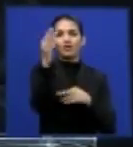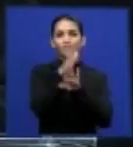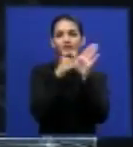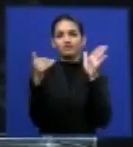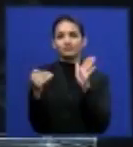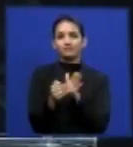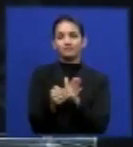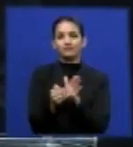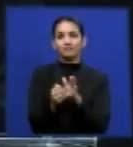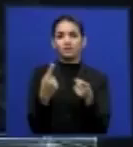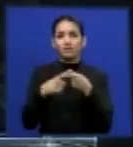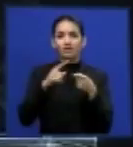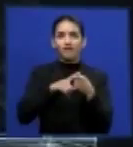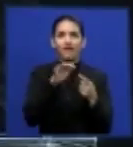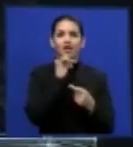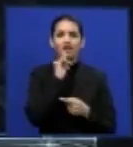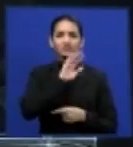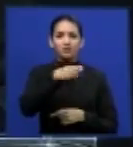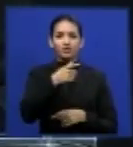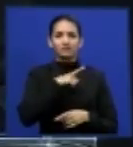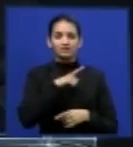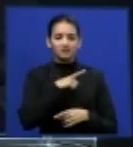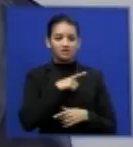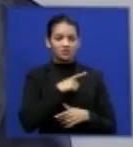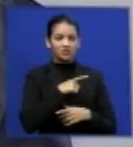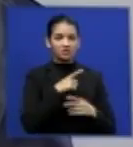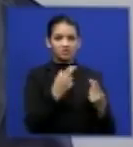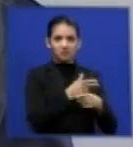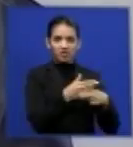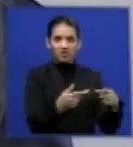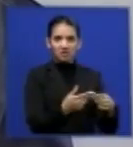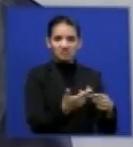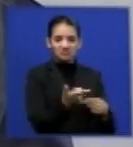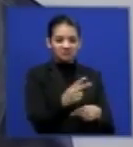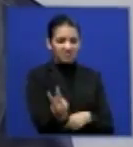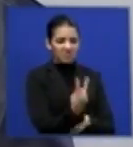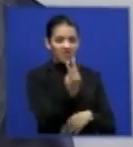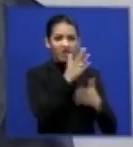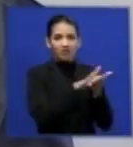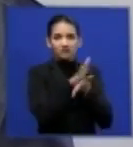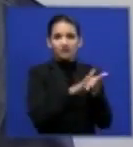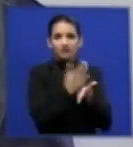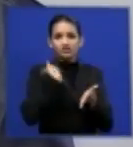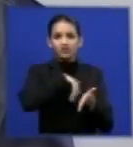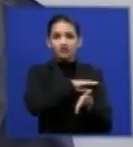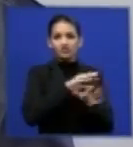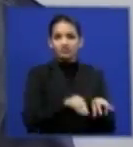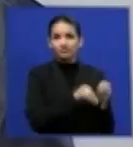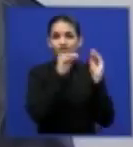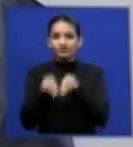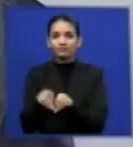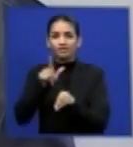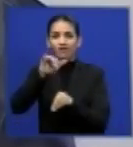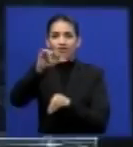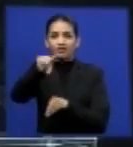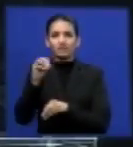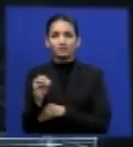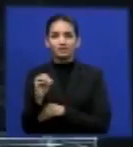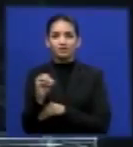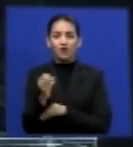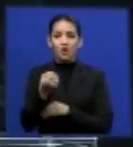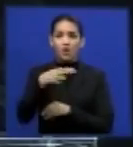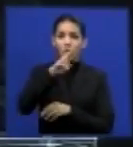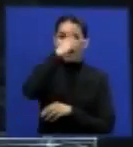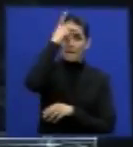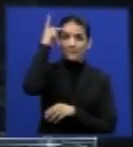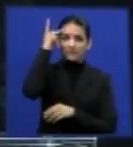nós temos um bem e ele, para nós, não tem mais nenhum valor, nós o colocamos à disposição ou de alguém que o